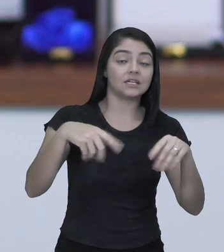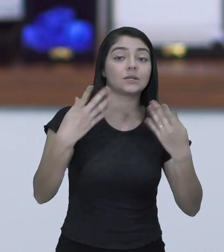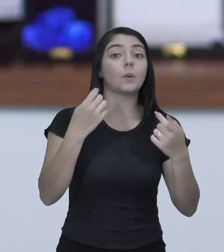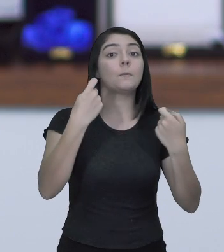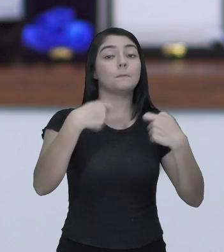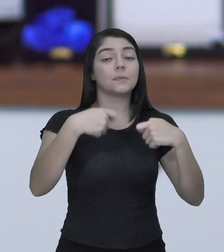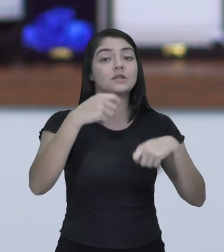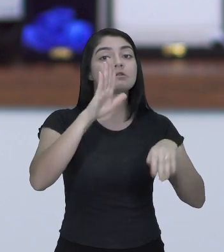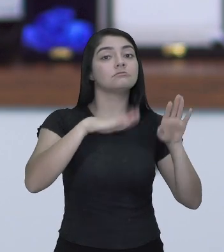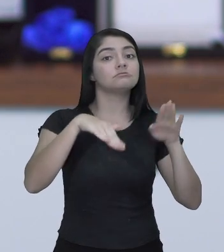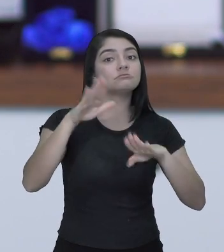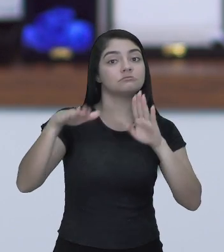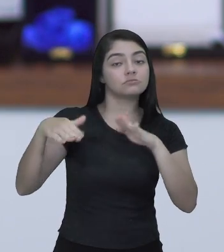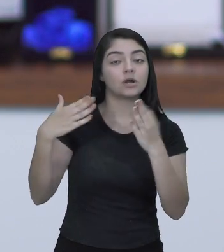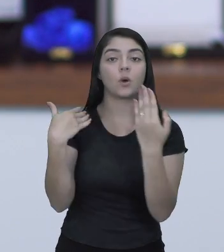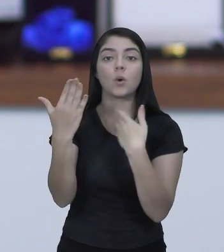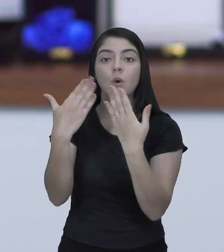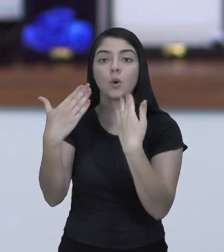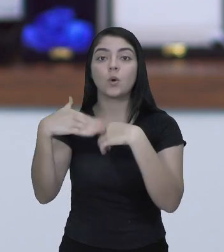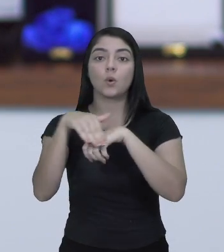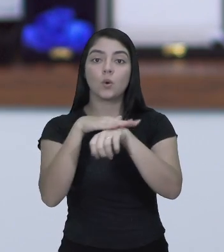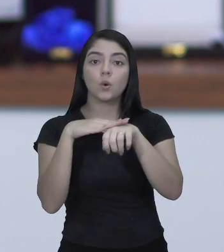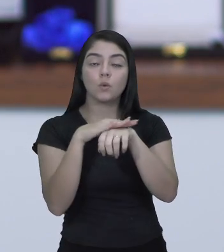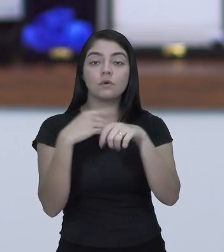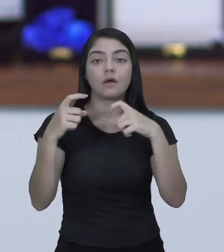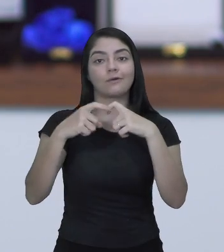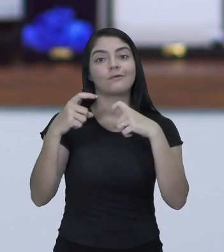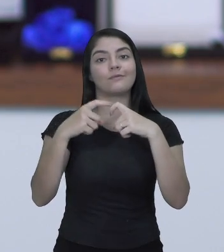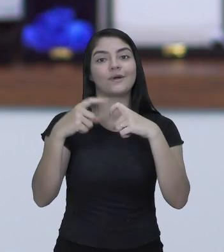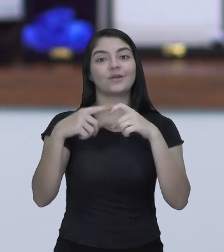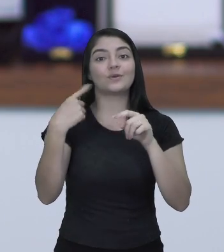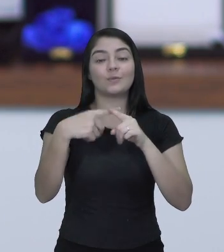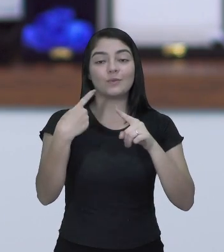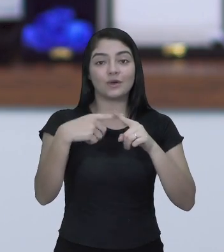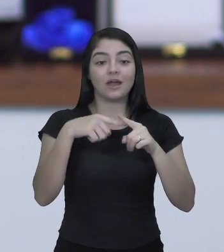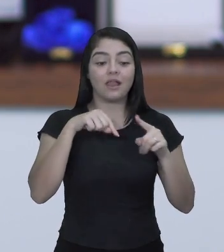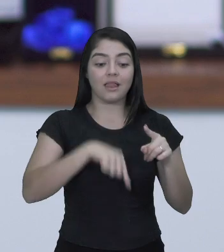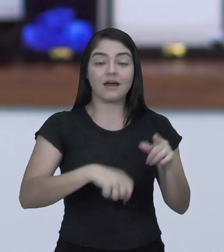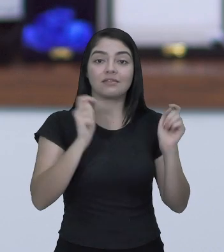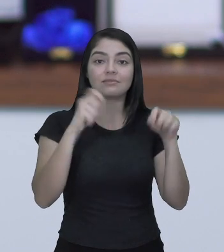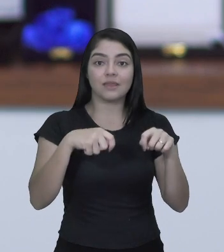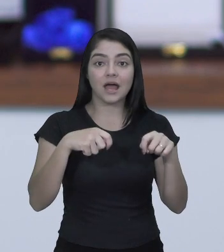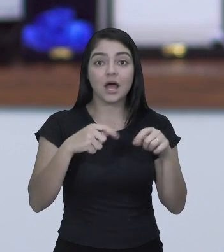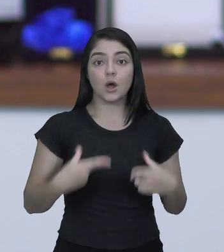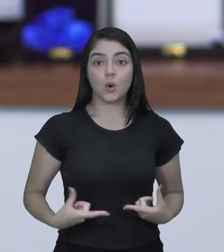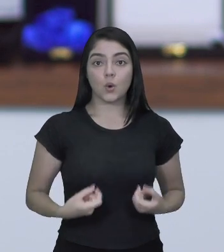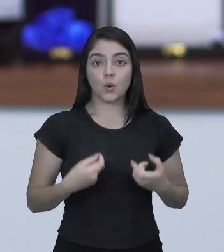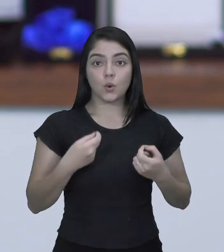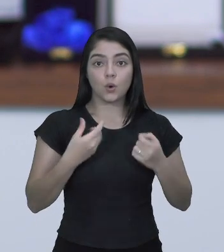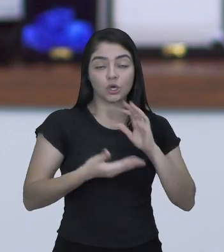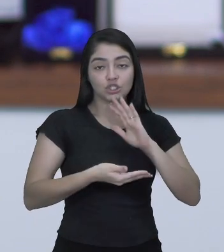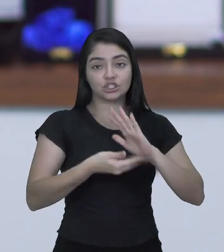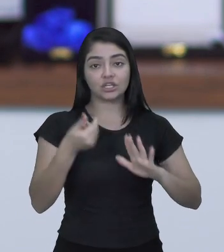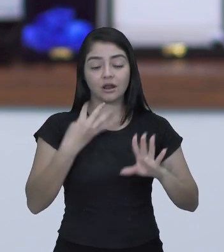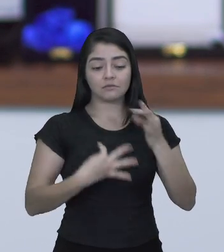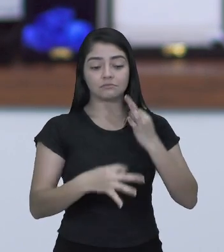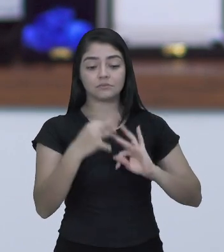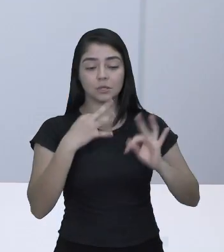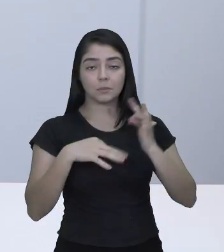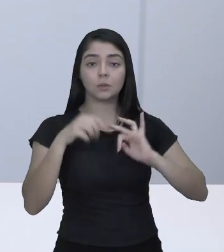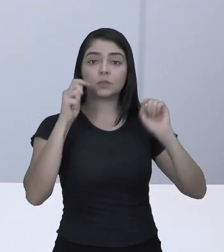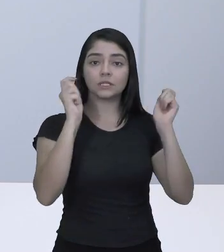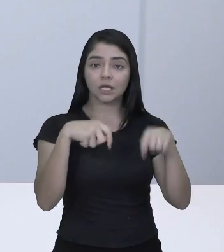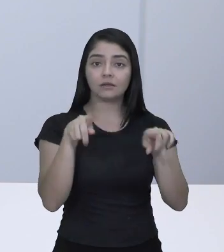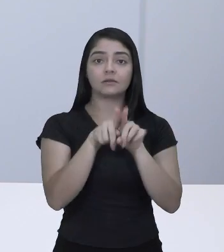preservando o útero, a trompa e o ovário contralateral, que não interferirá no prognóstico e no tratamento da